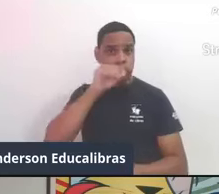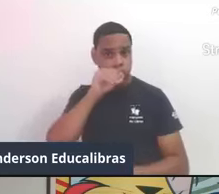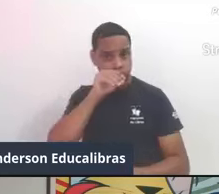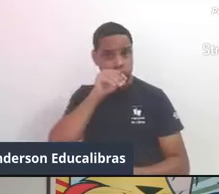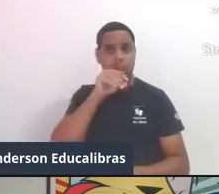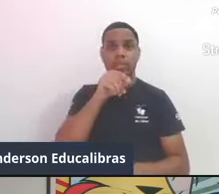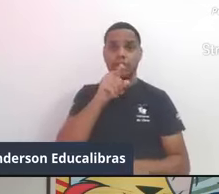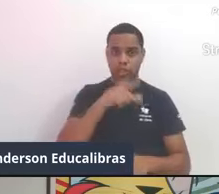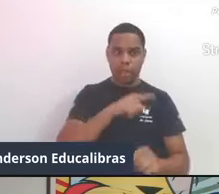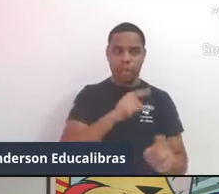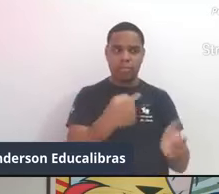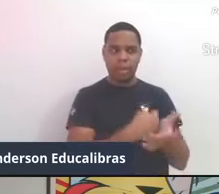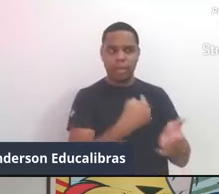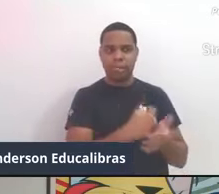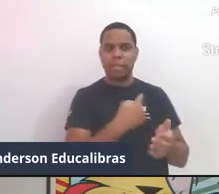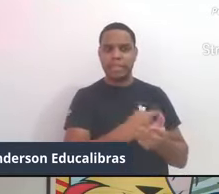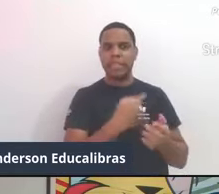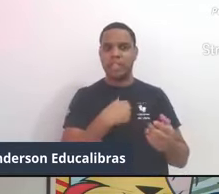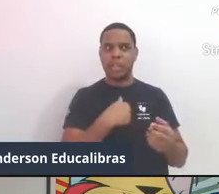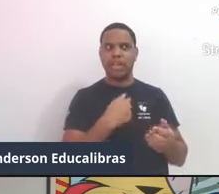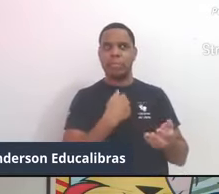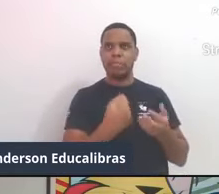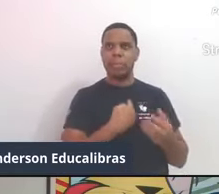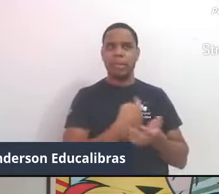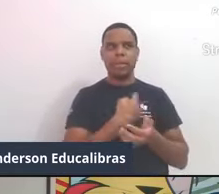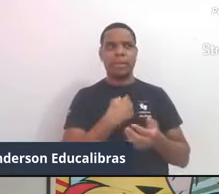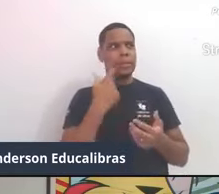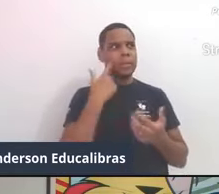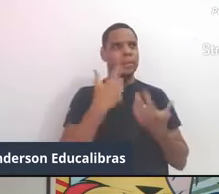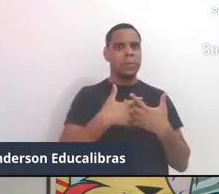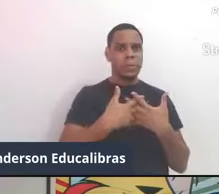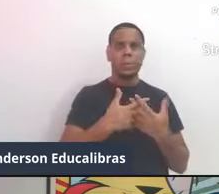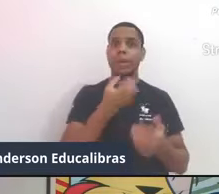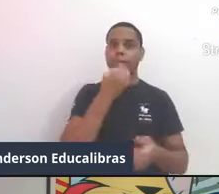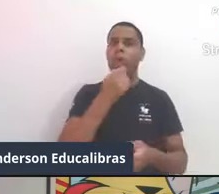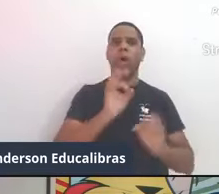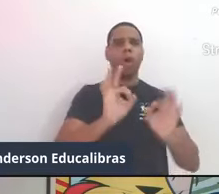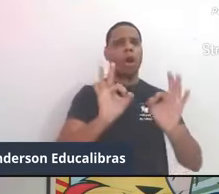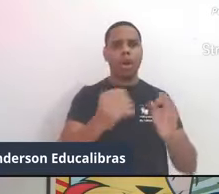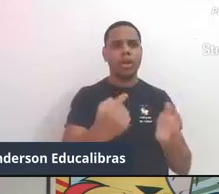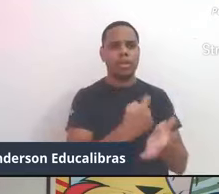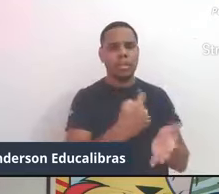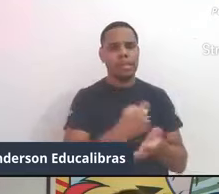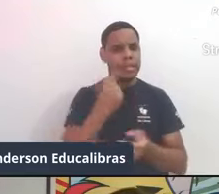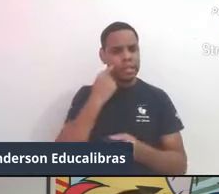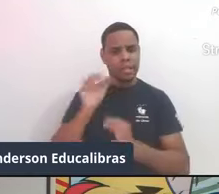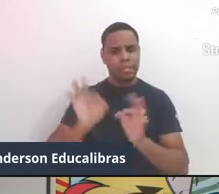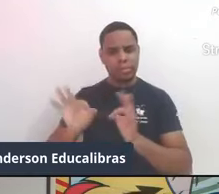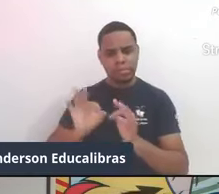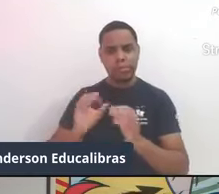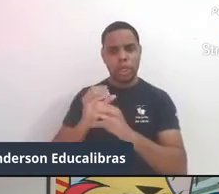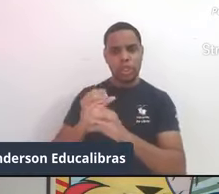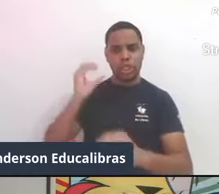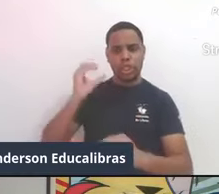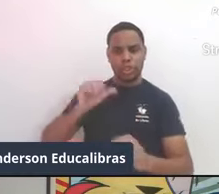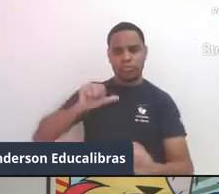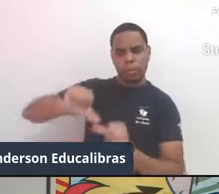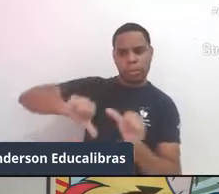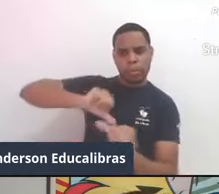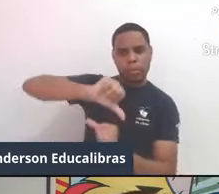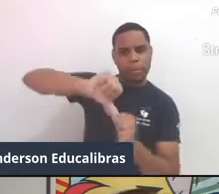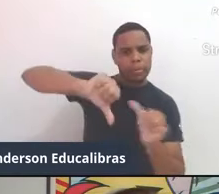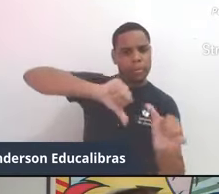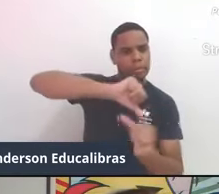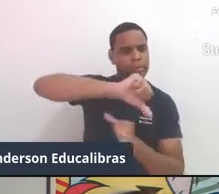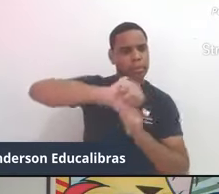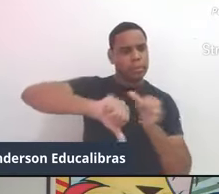N provocações e que foram muito bem-vindas para a gente poder voltar para a nossa estrutura de engenharia, para ver um pouco como a gente